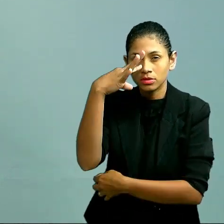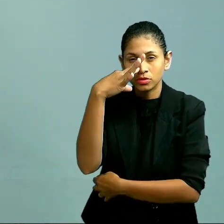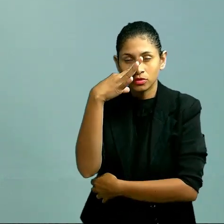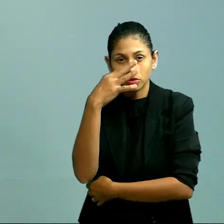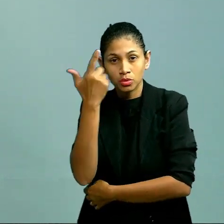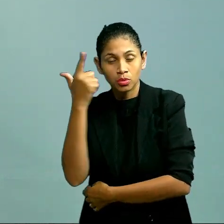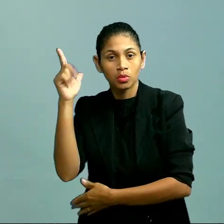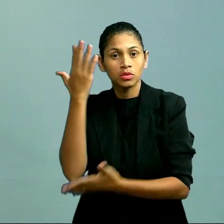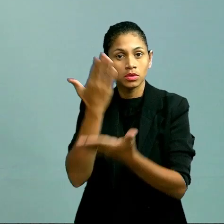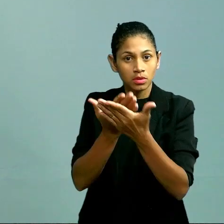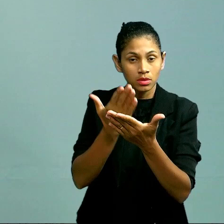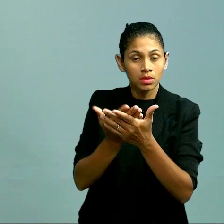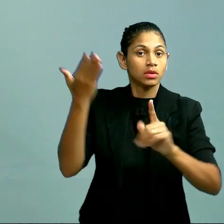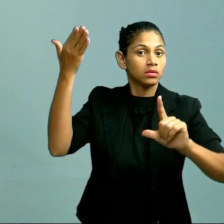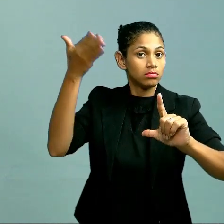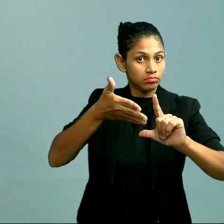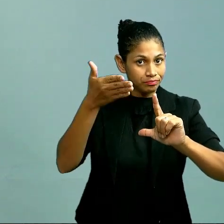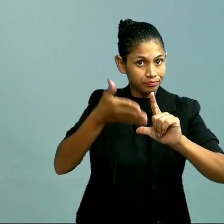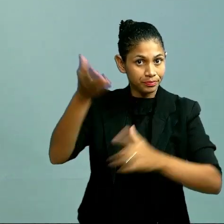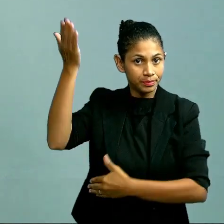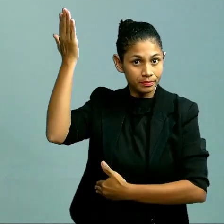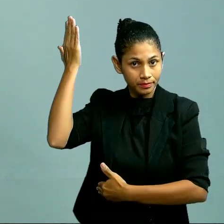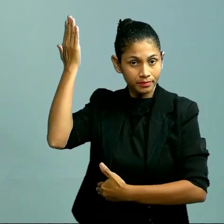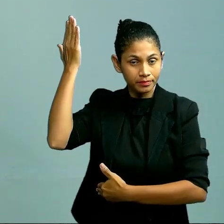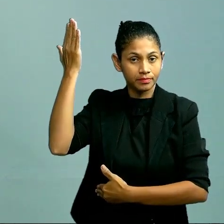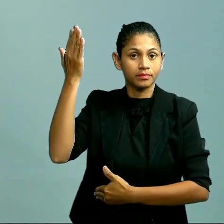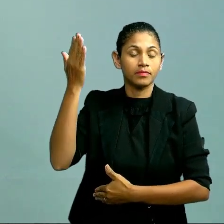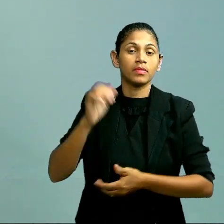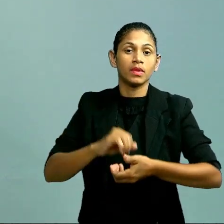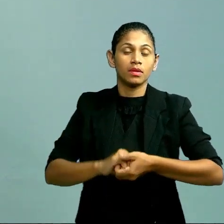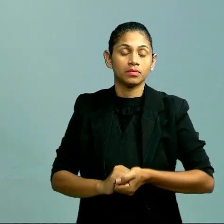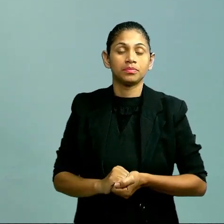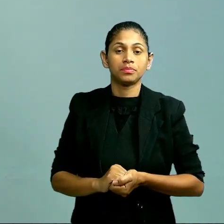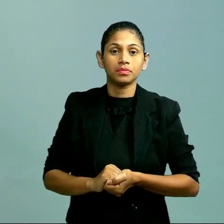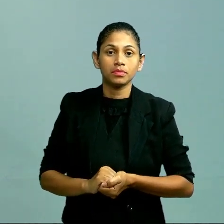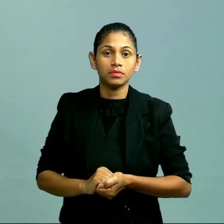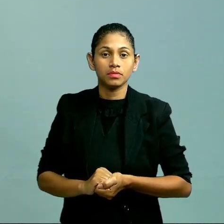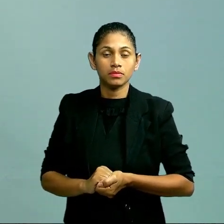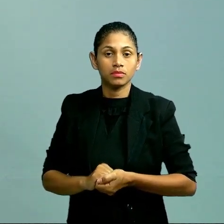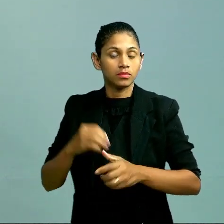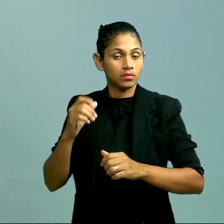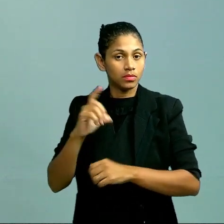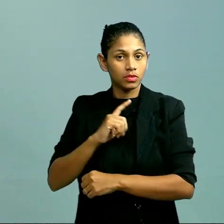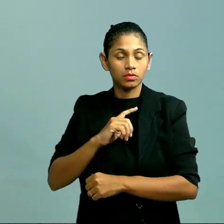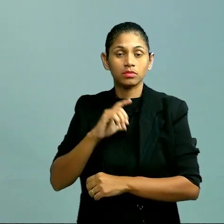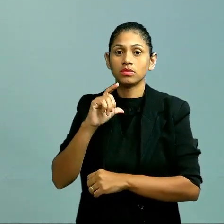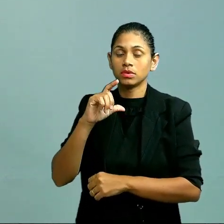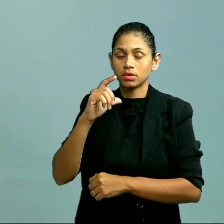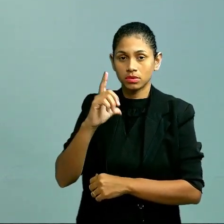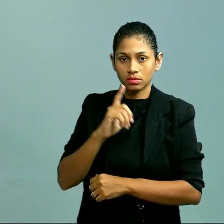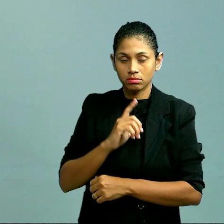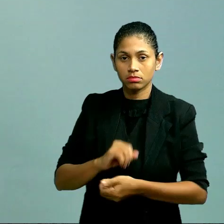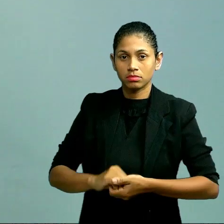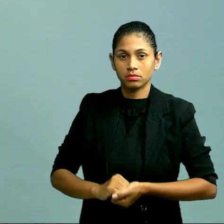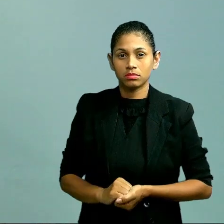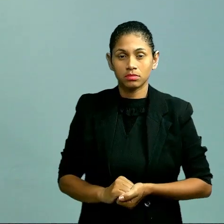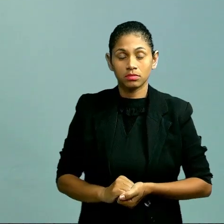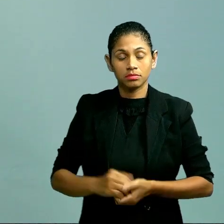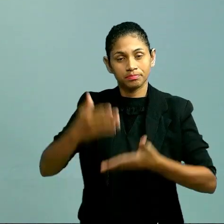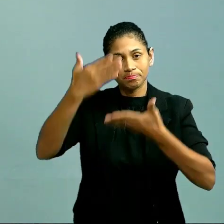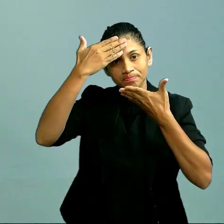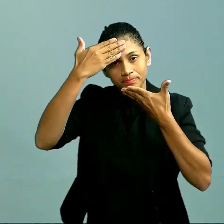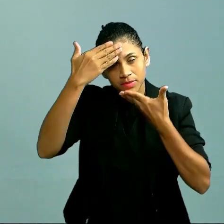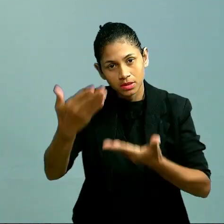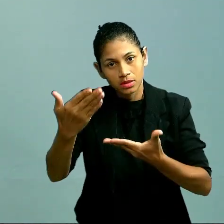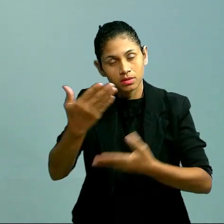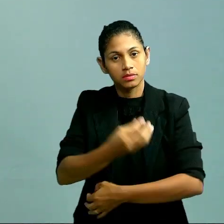aos conteúdos, acesse as nossas plataformas e fique por dentro de tudo que há nelas, tá bom? Muito obrigado pela